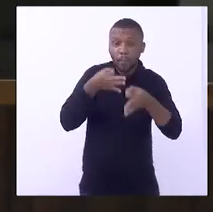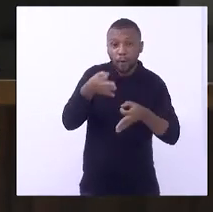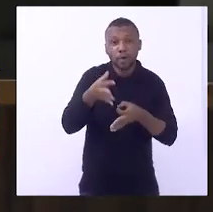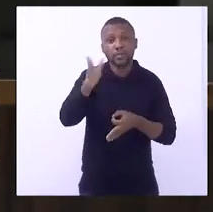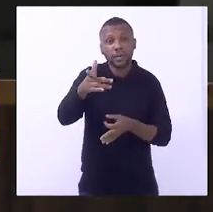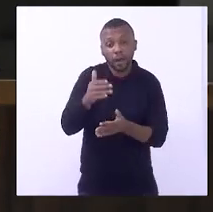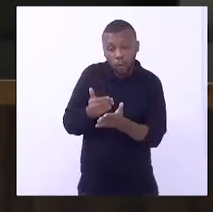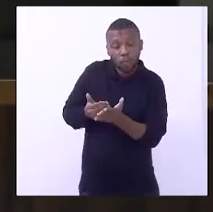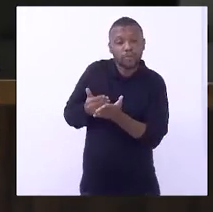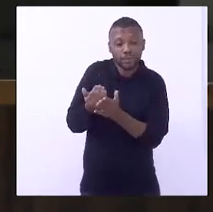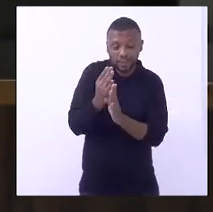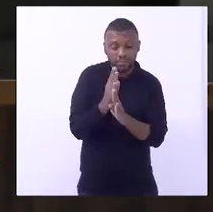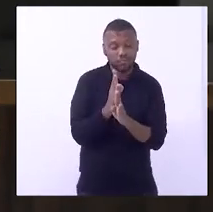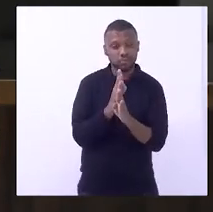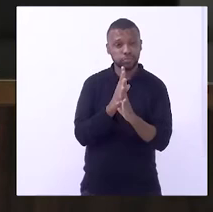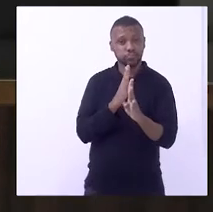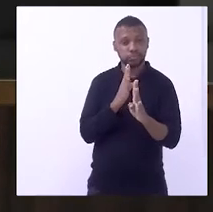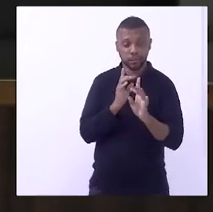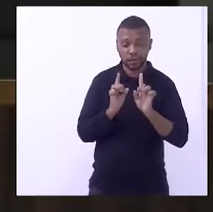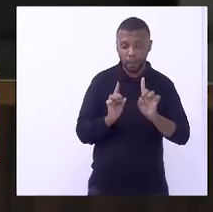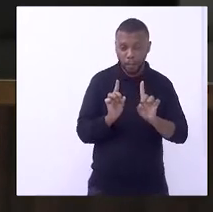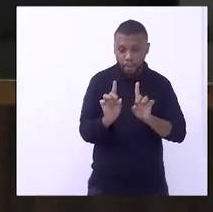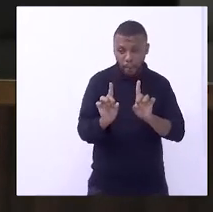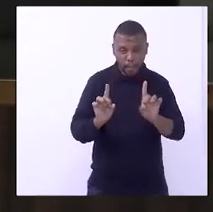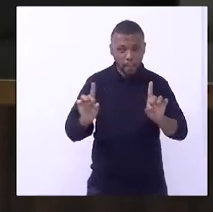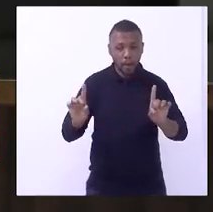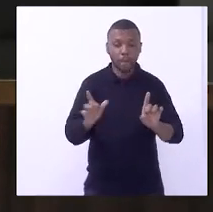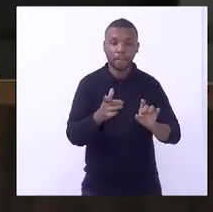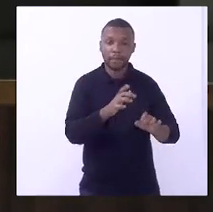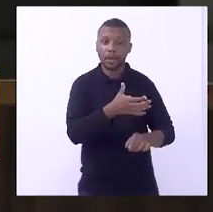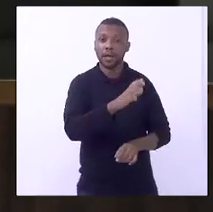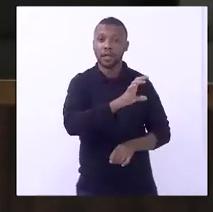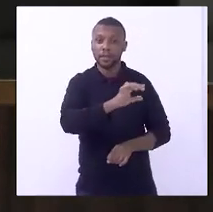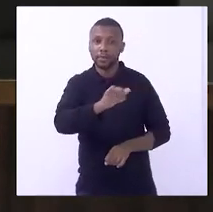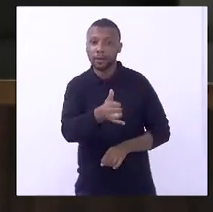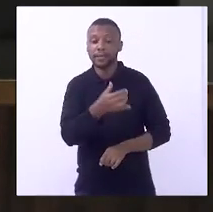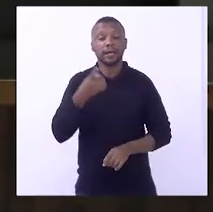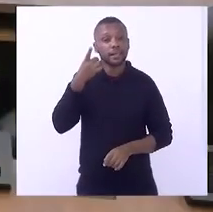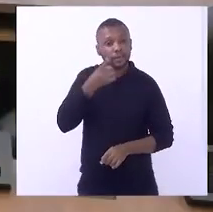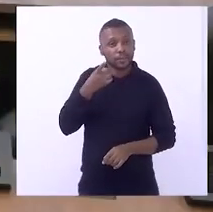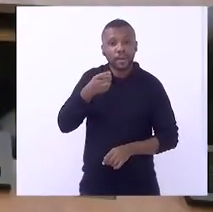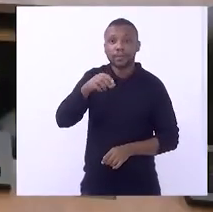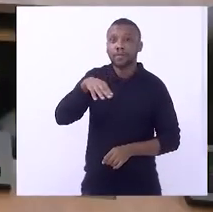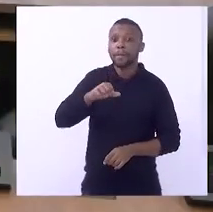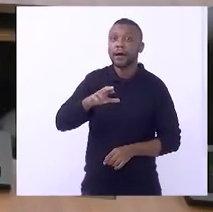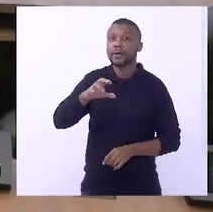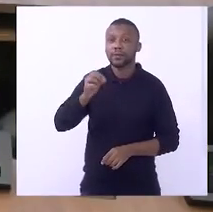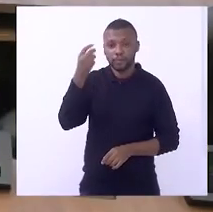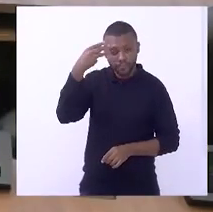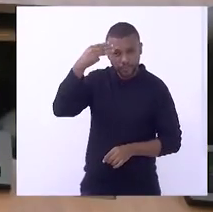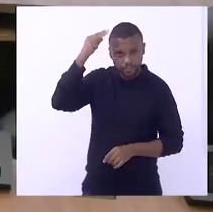já aqui posicionado na frente aqui. Pela Comissão de Constituição e Justiça, deputado Márcio Pacheco.